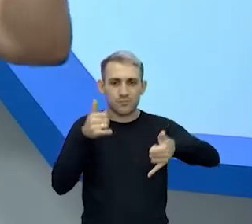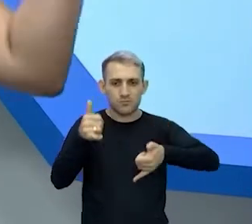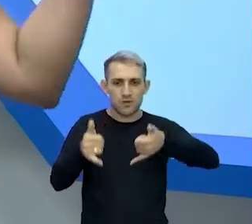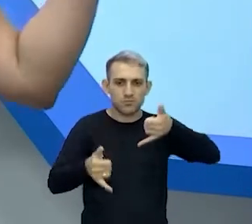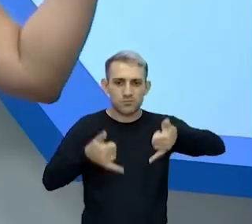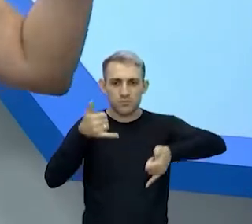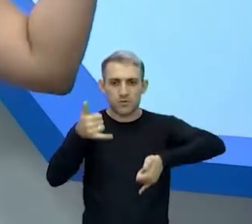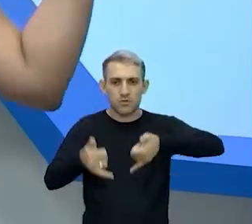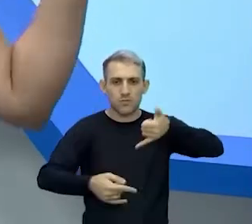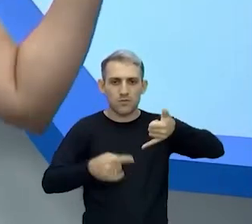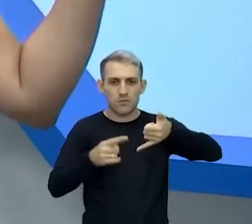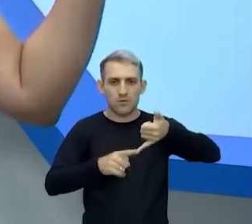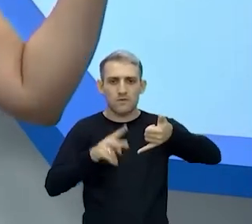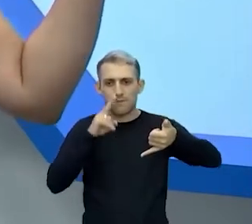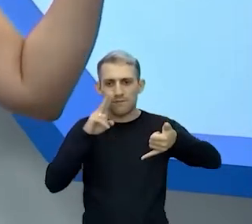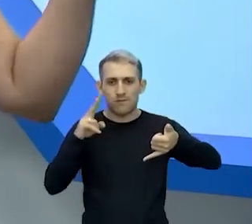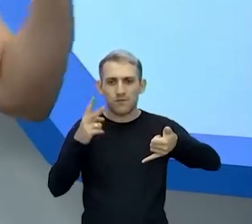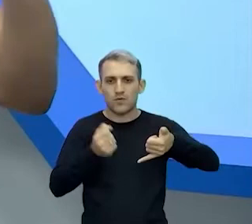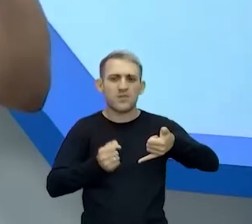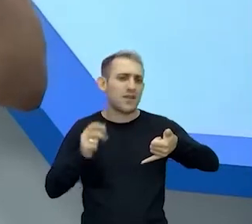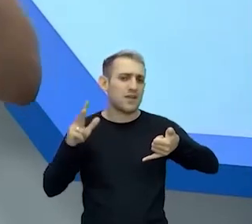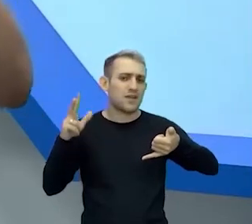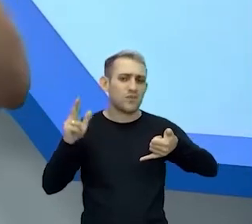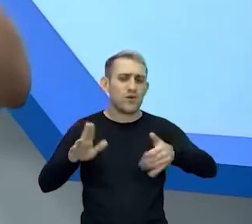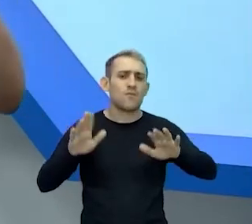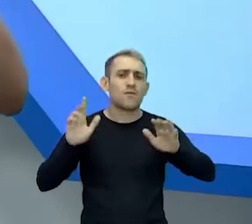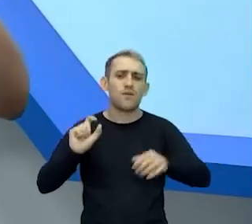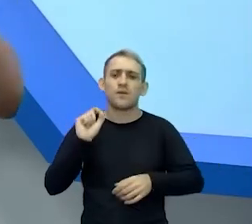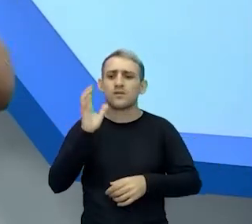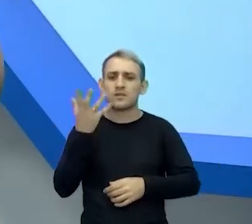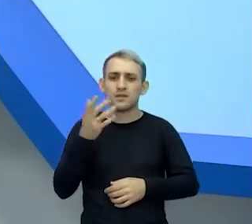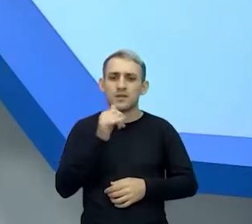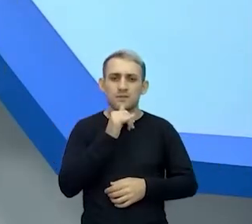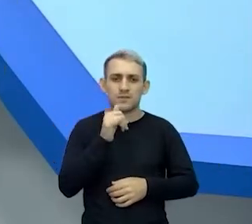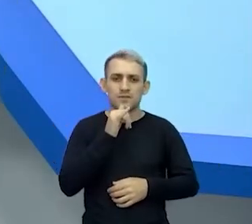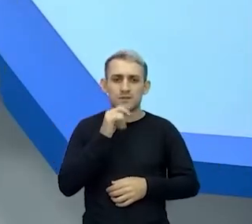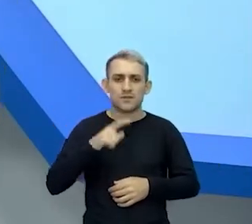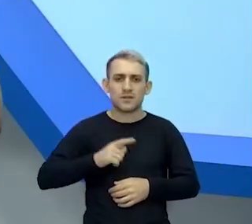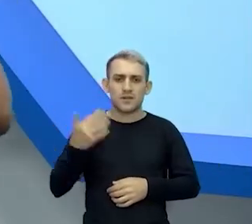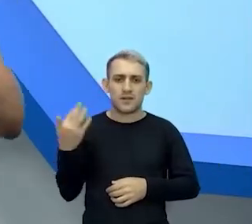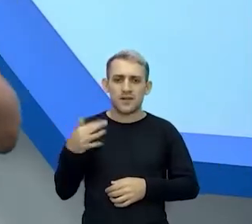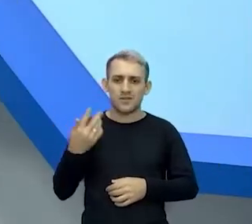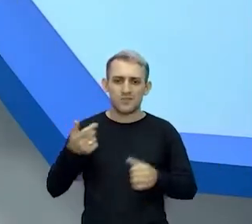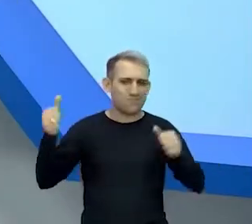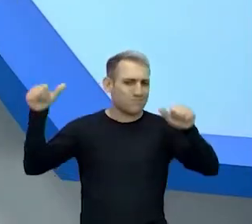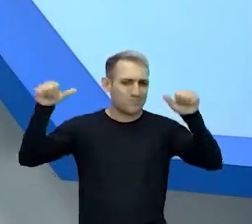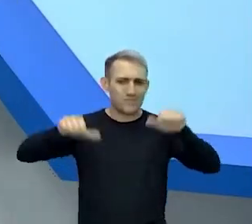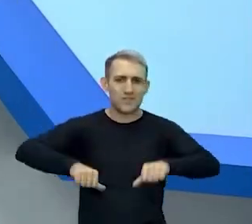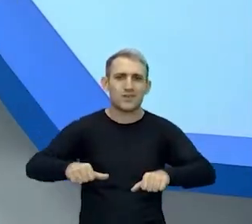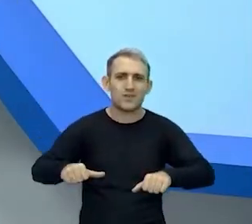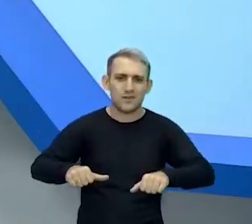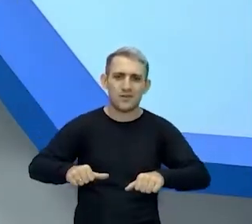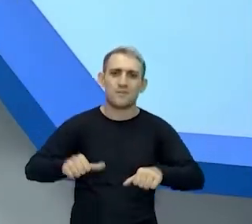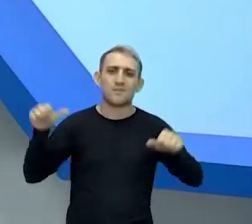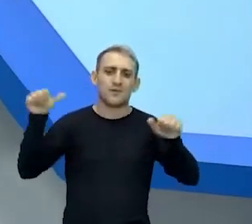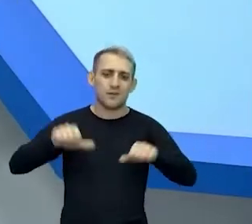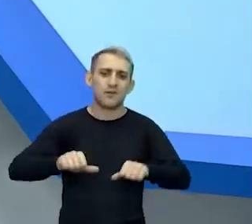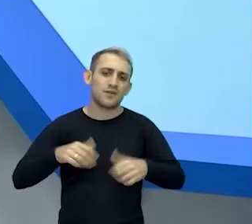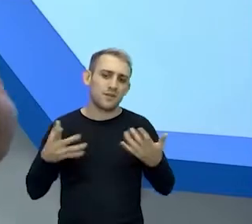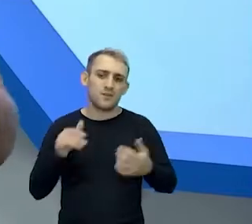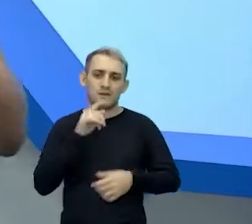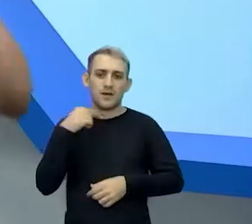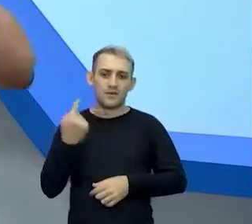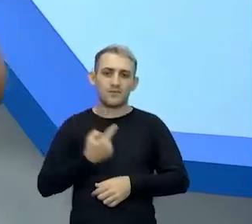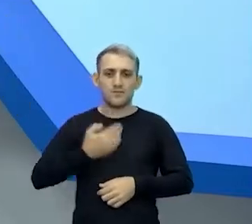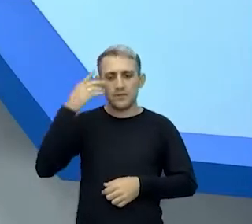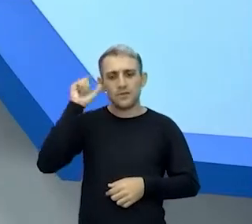A força exercida é a mesma. E aí, o que acontece é que, né, a dor ia ser muito maior, mais intensa. Então, aí você